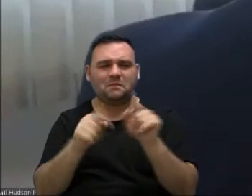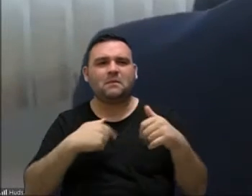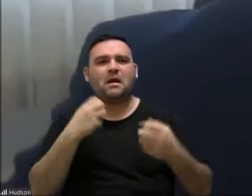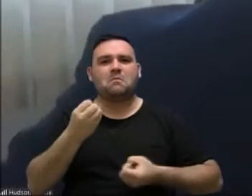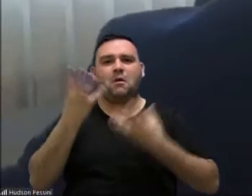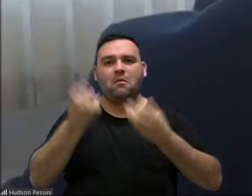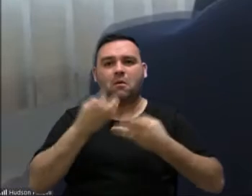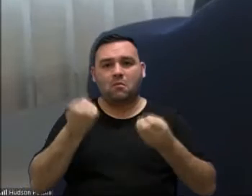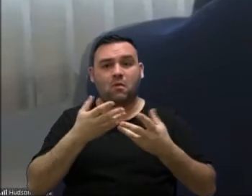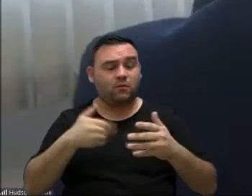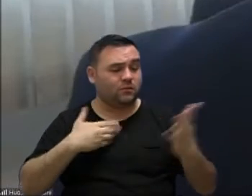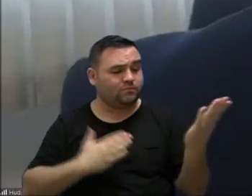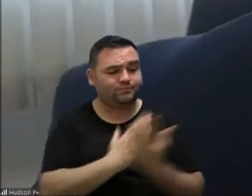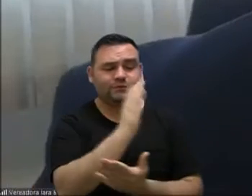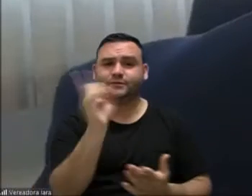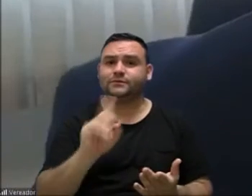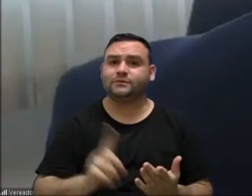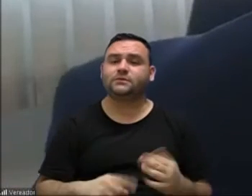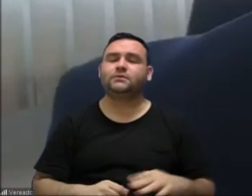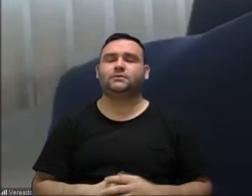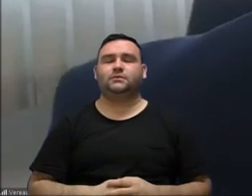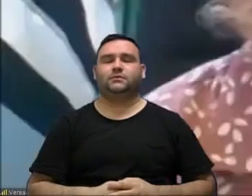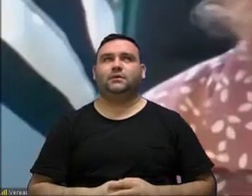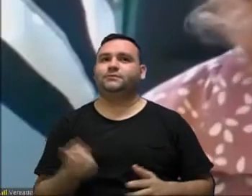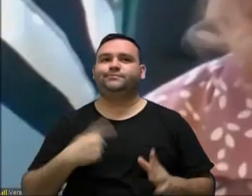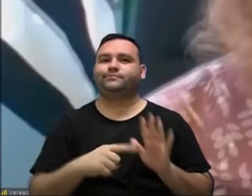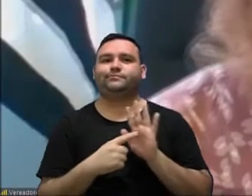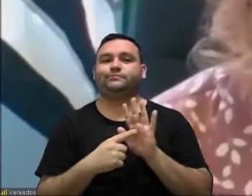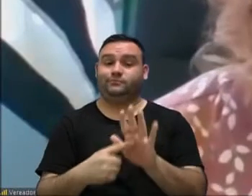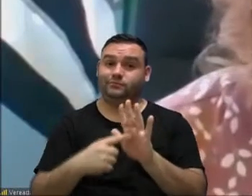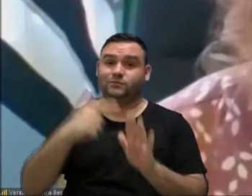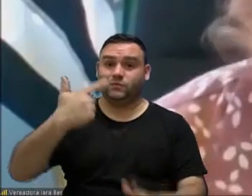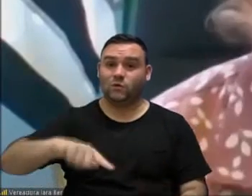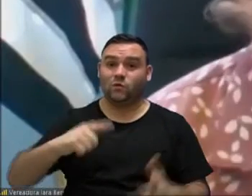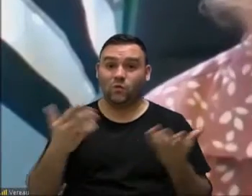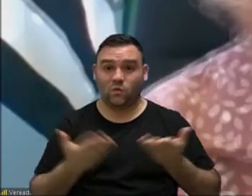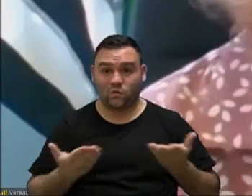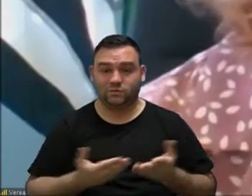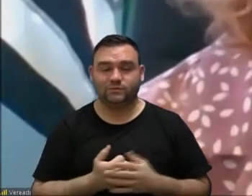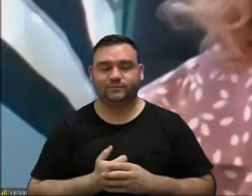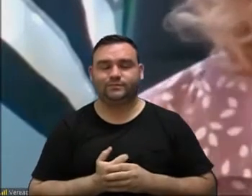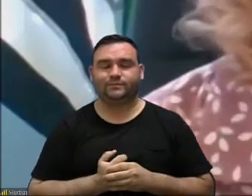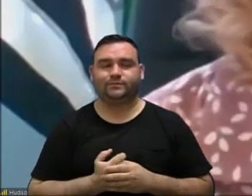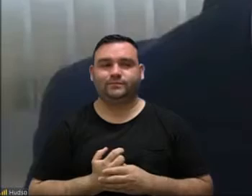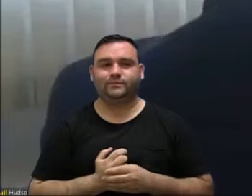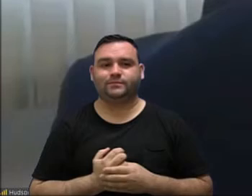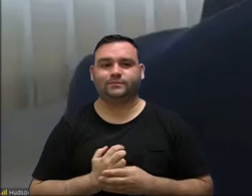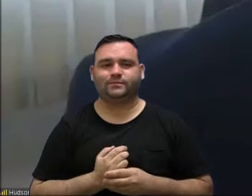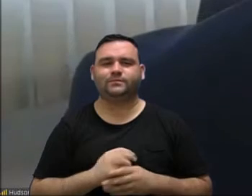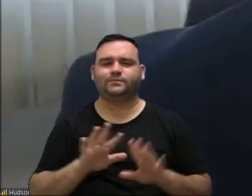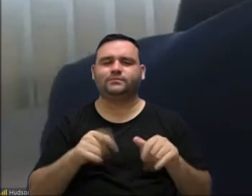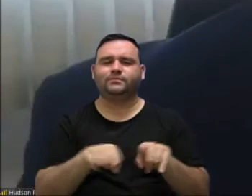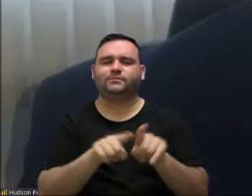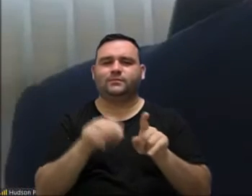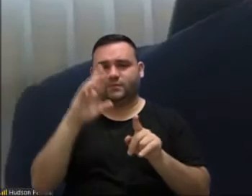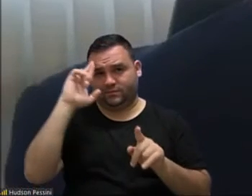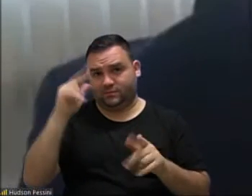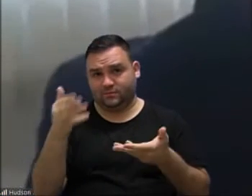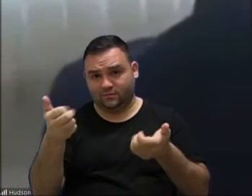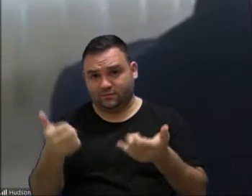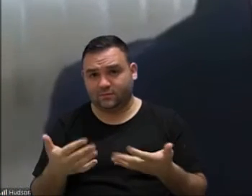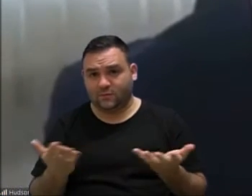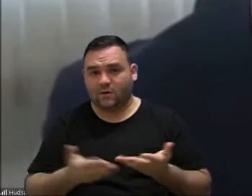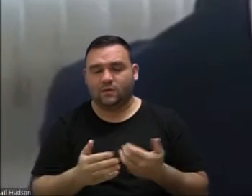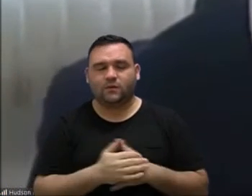abafo e o negócio não passou reapresentamos representamos hoje vereador cara mas o que o o vossa excelência está falando